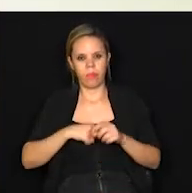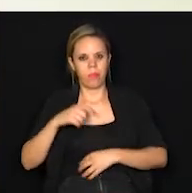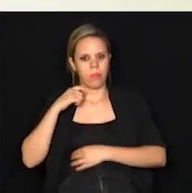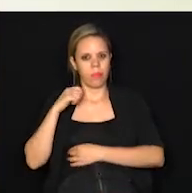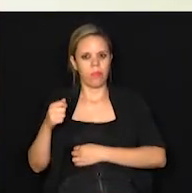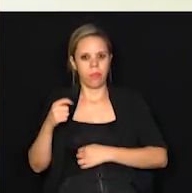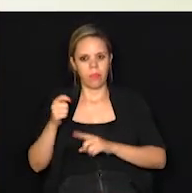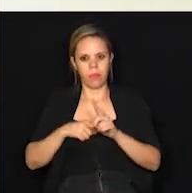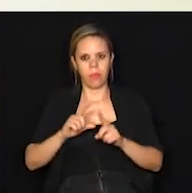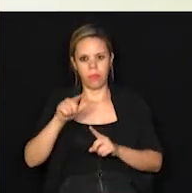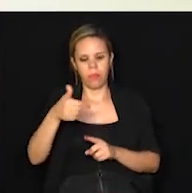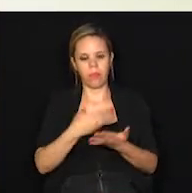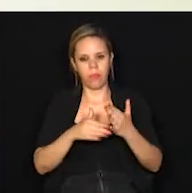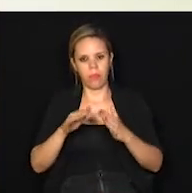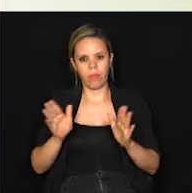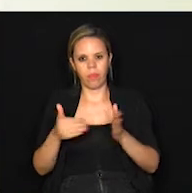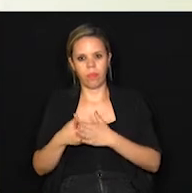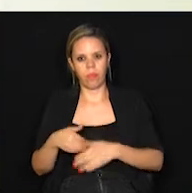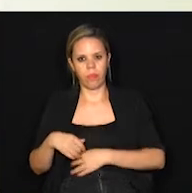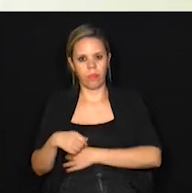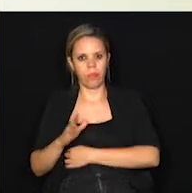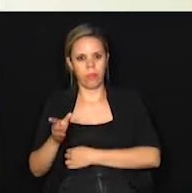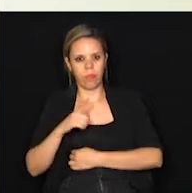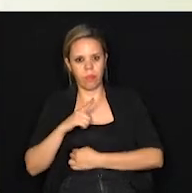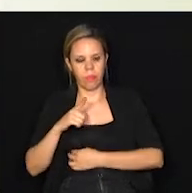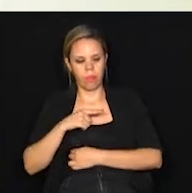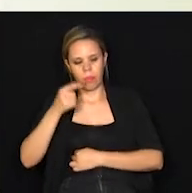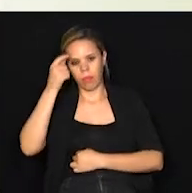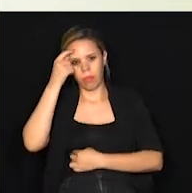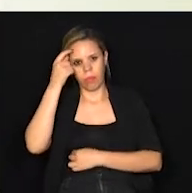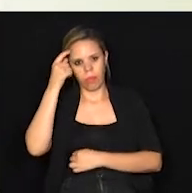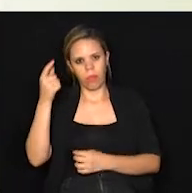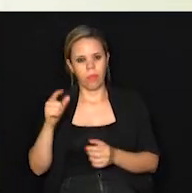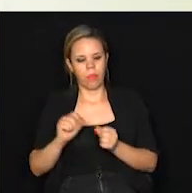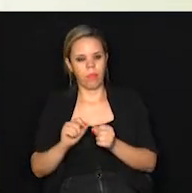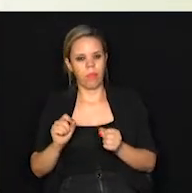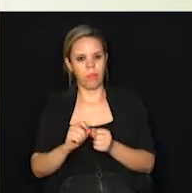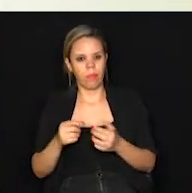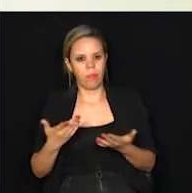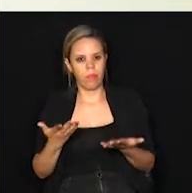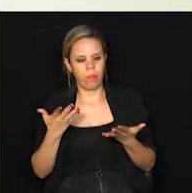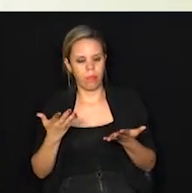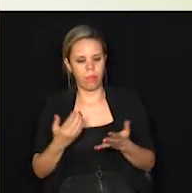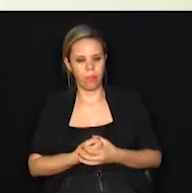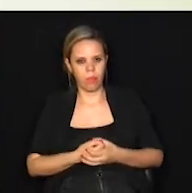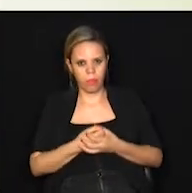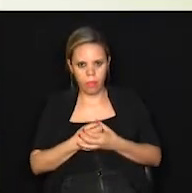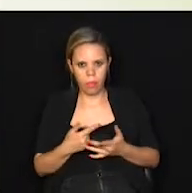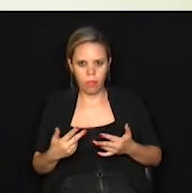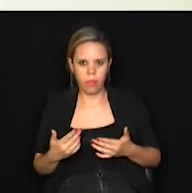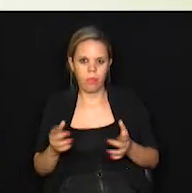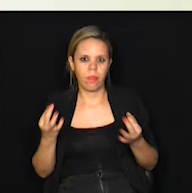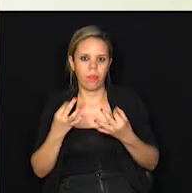Não estamos ouvindo. Parece que teria que compartilhar o áudio do computador, é isso? Ixi.